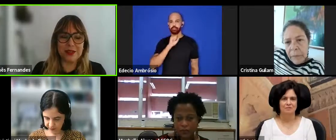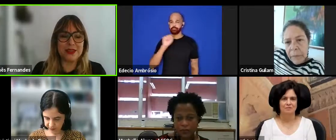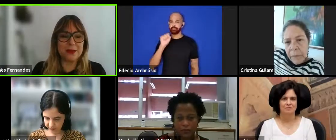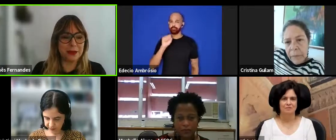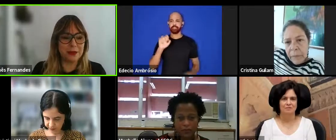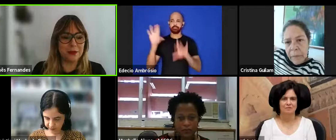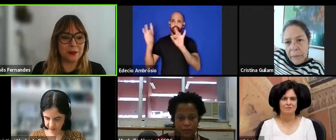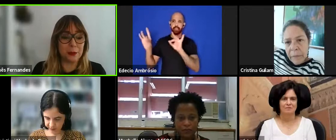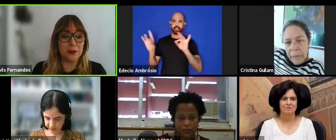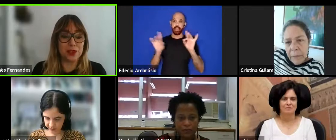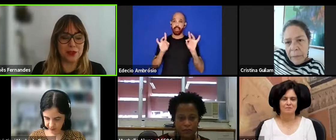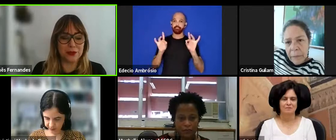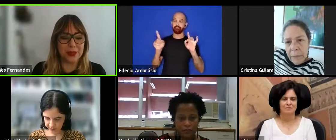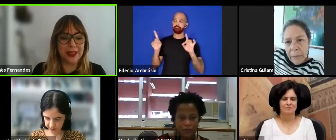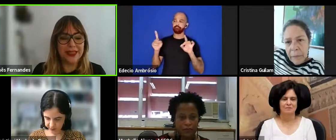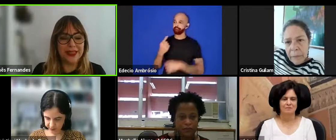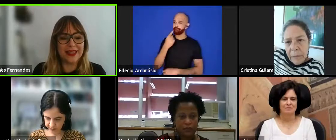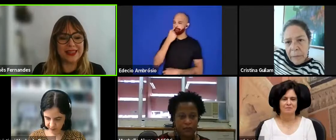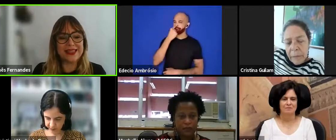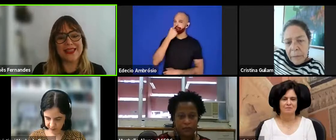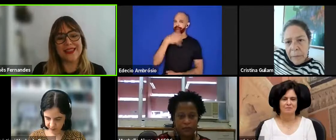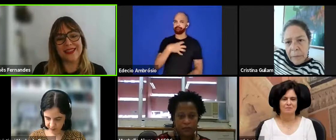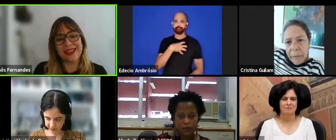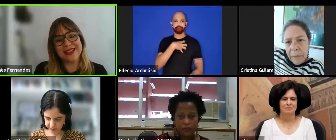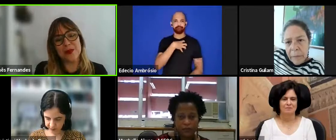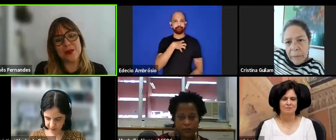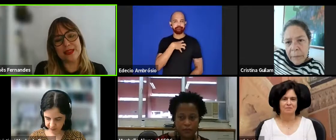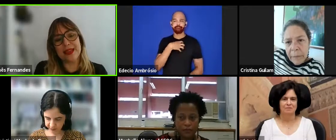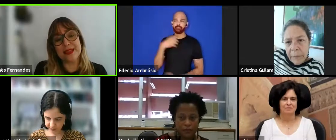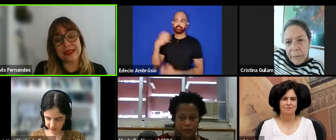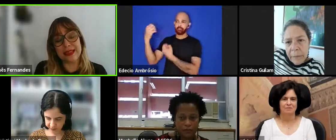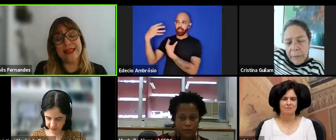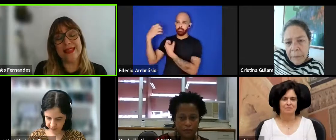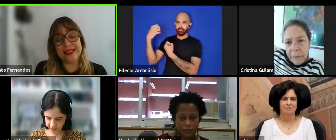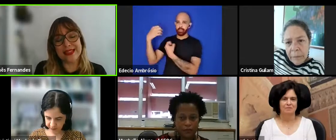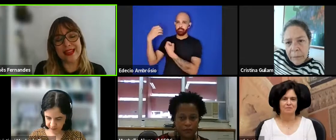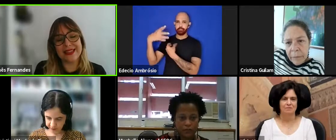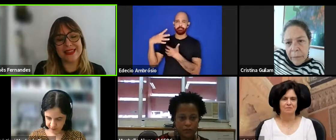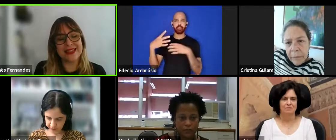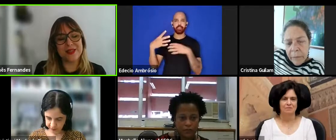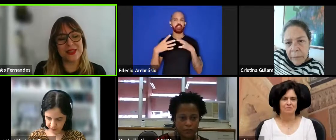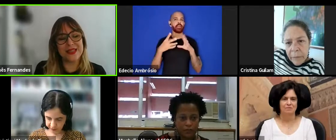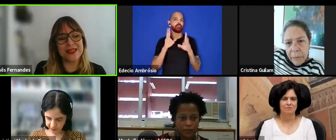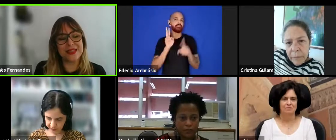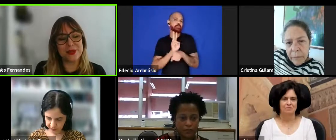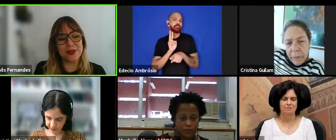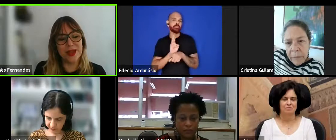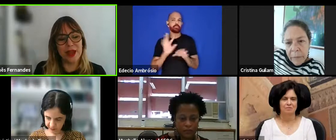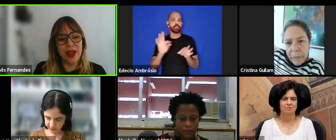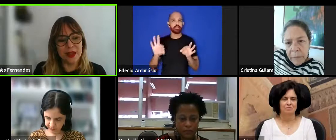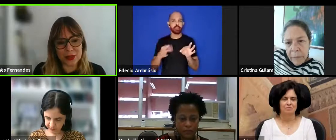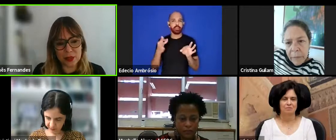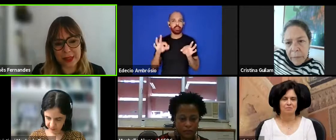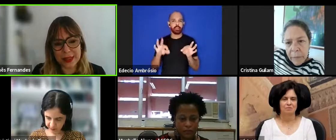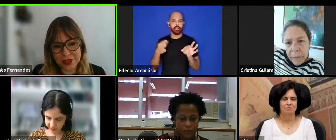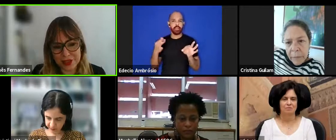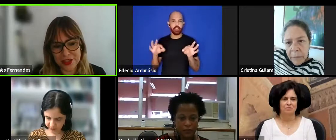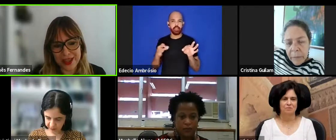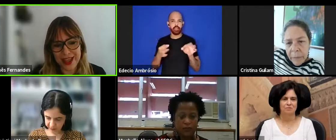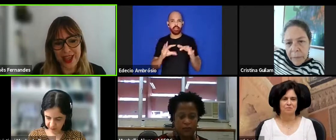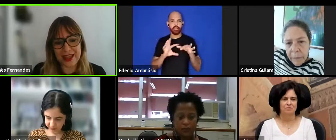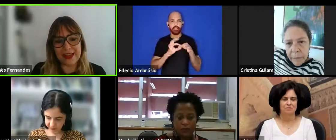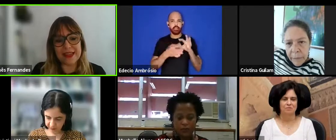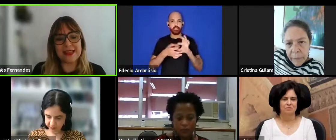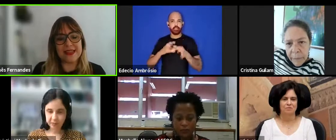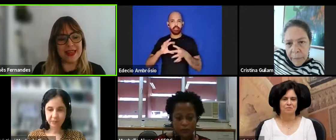que tanto nos inspiram e motivam. E tecer, assim como as artesãs tecem seus tecidos, a nossa